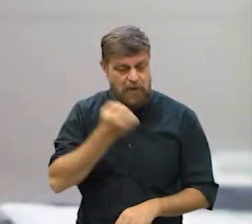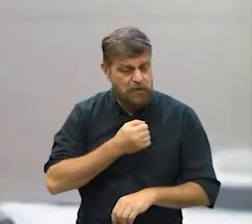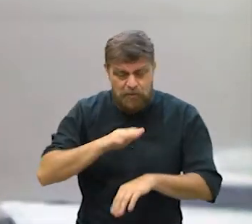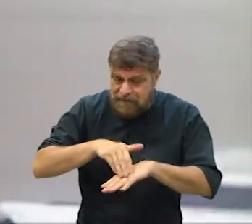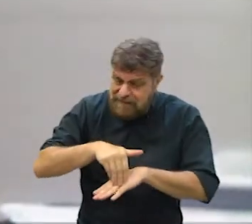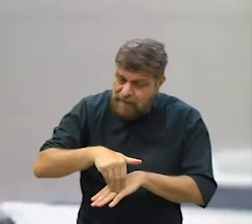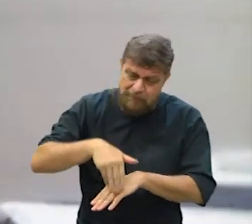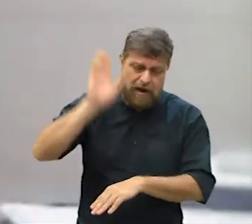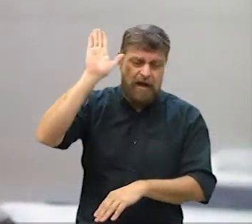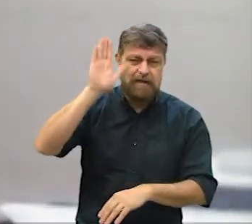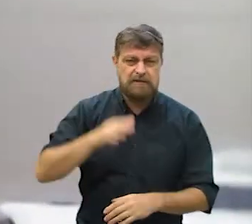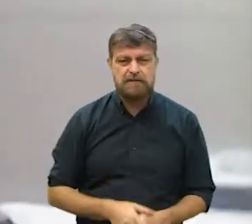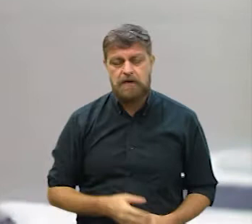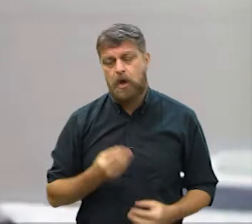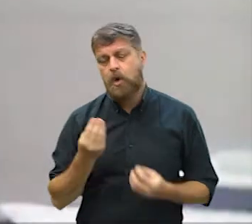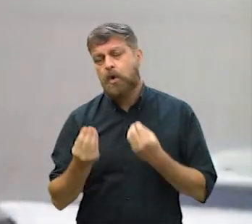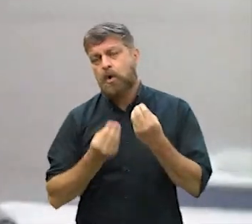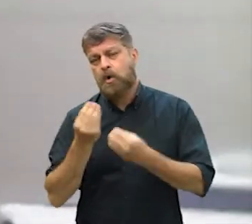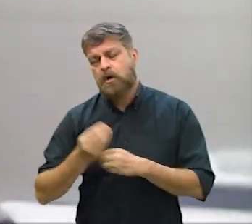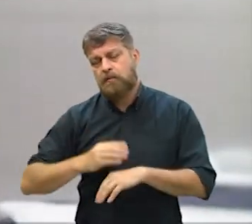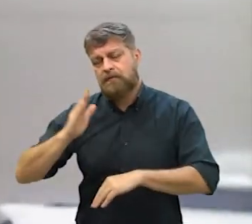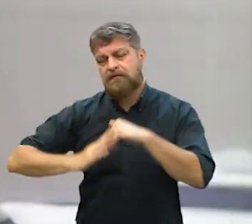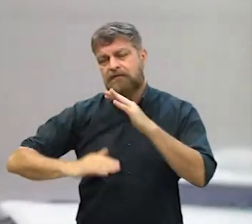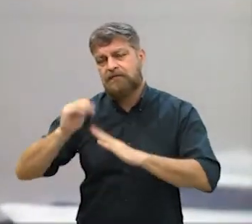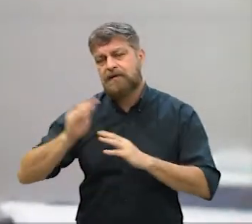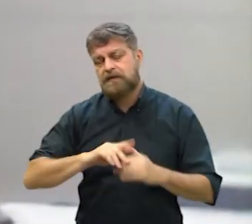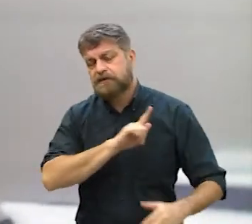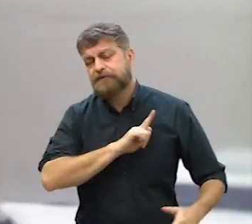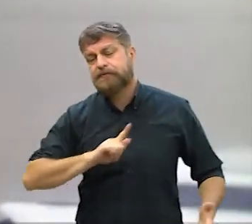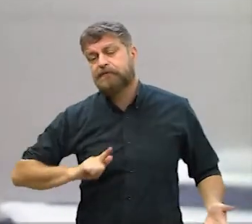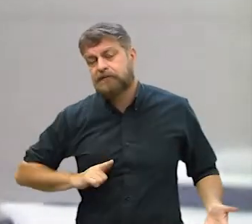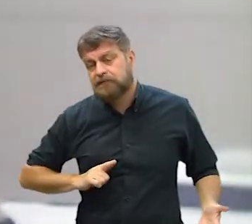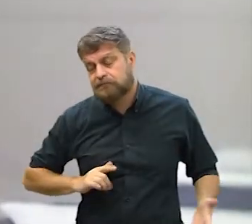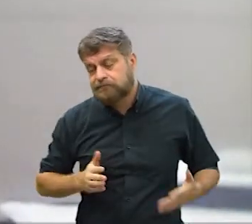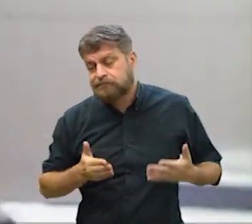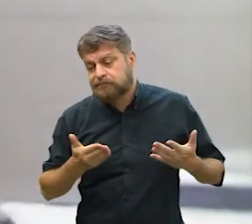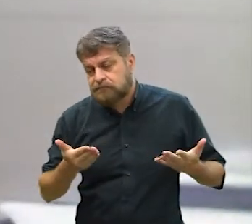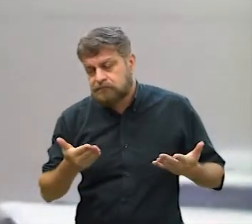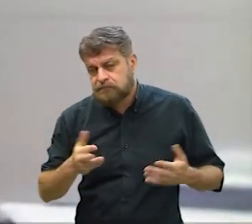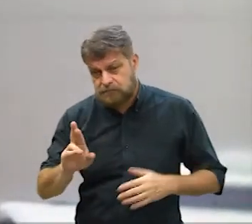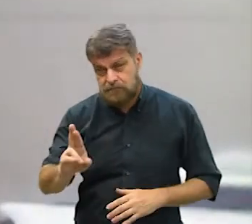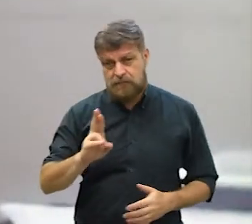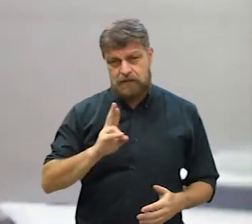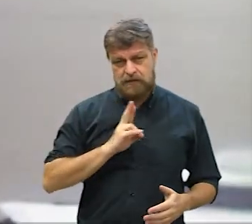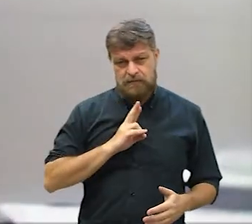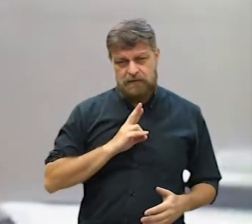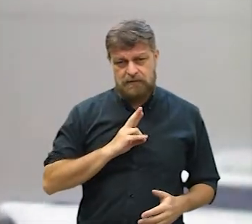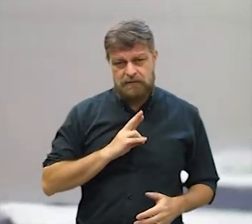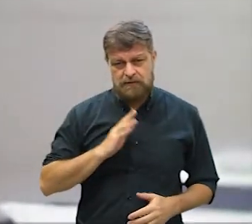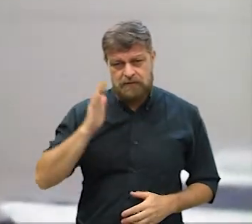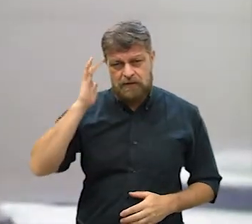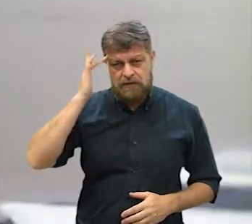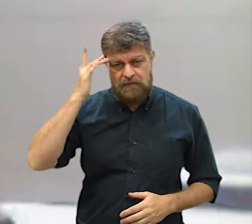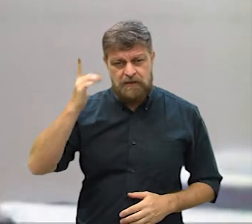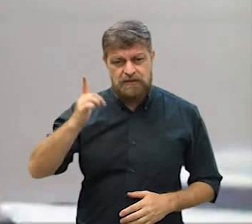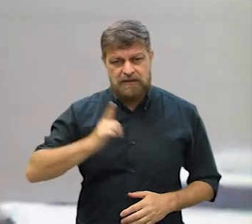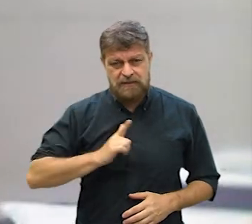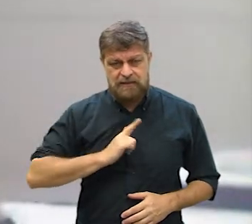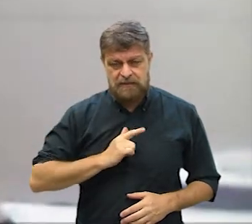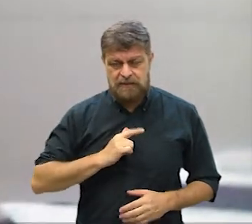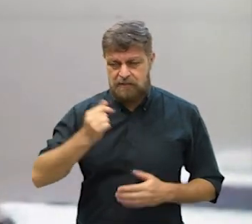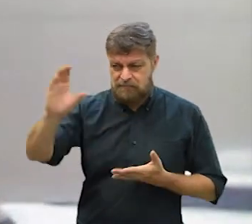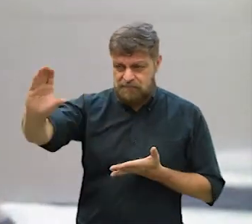Agora, como que o governo vai fazer isso aí? Me diz, né? Eu acho até que tem que ser descentralizado. Eles têm que